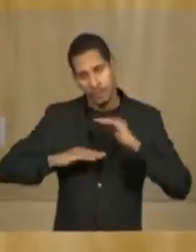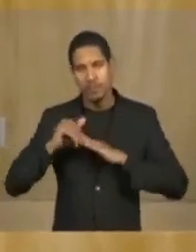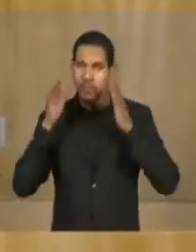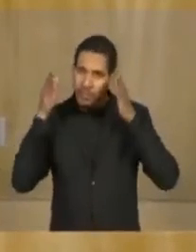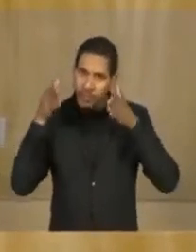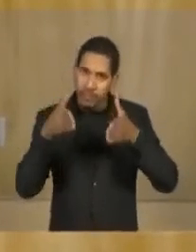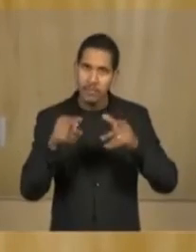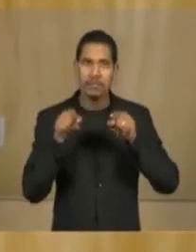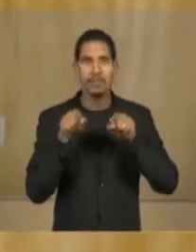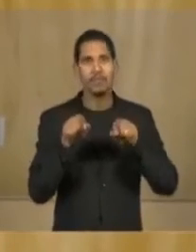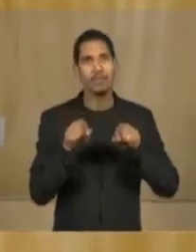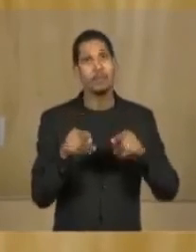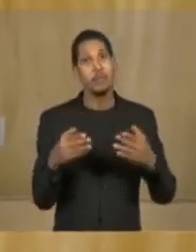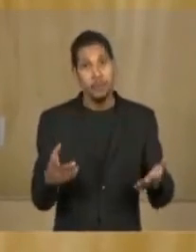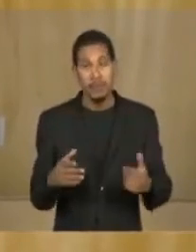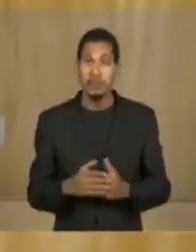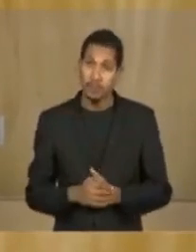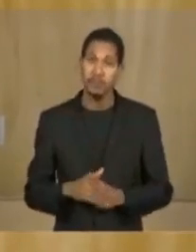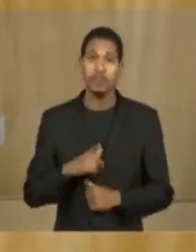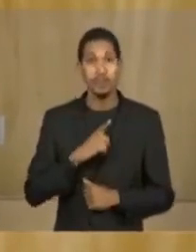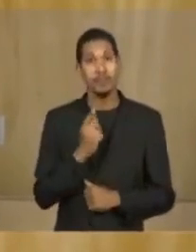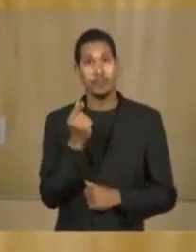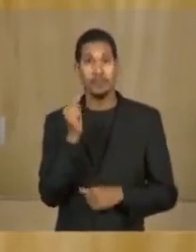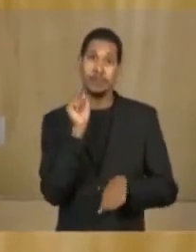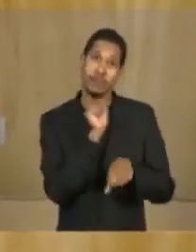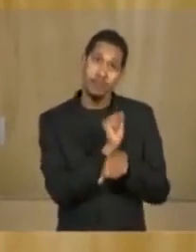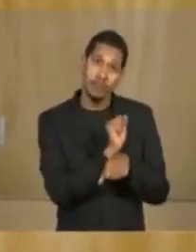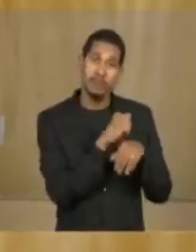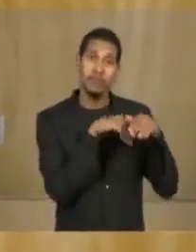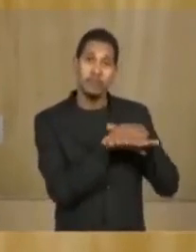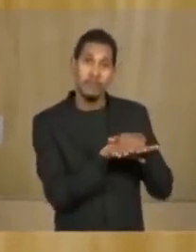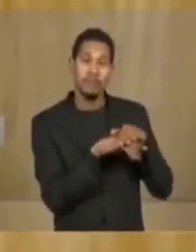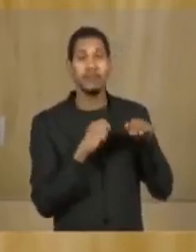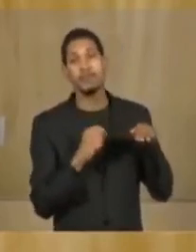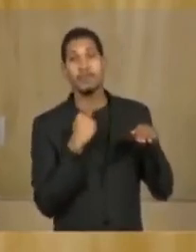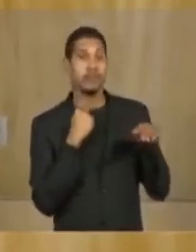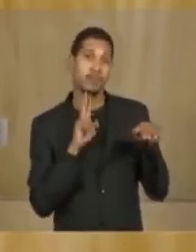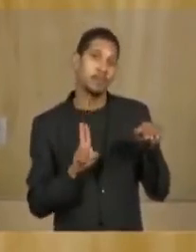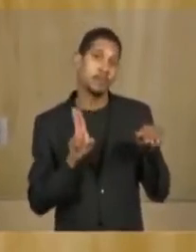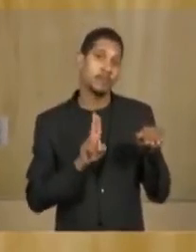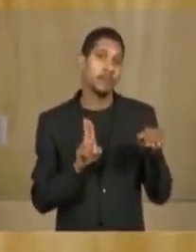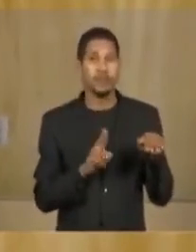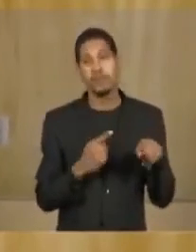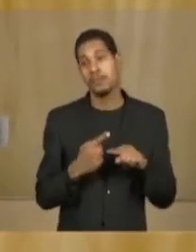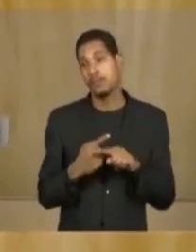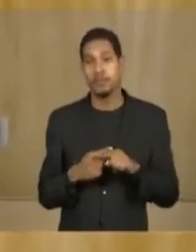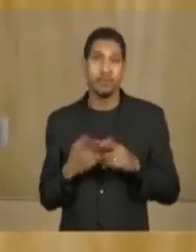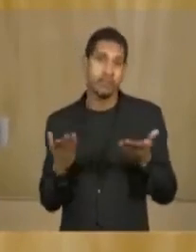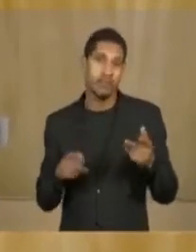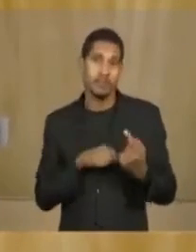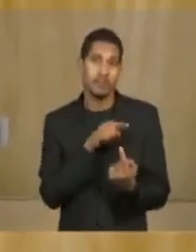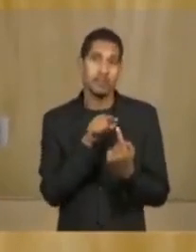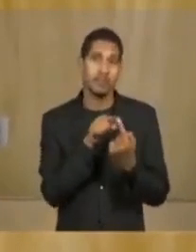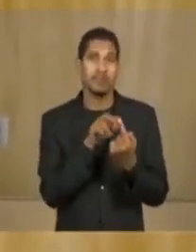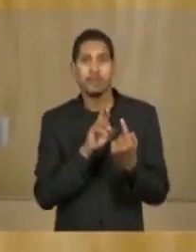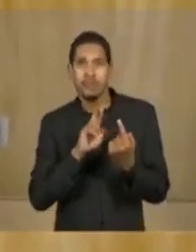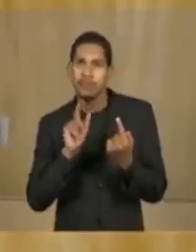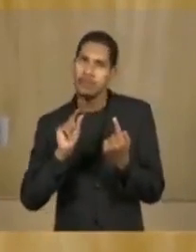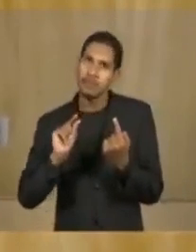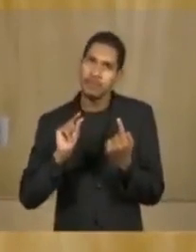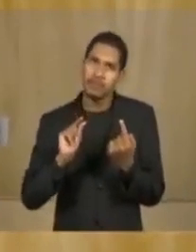nesse sentido. A gente tem um dinheiro parado em conta que não pode ser usado para aquela finalidade que é